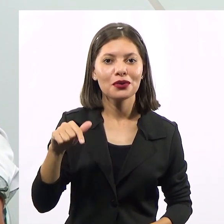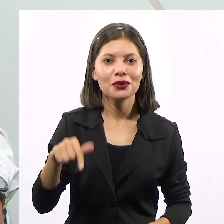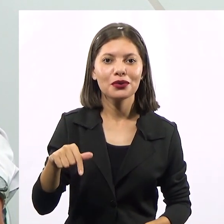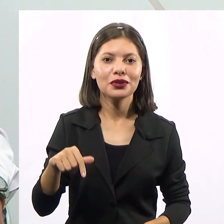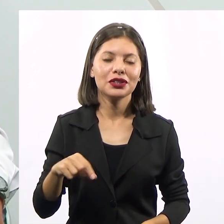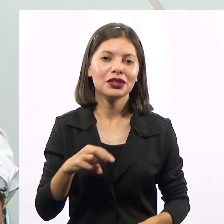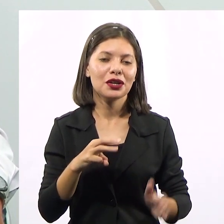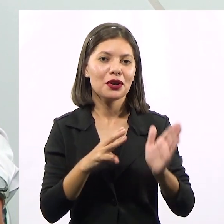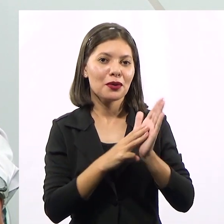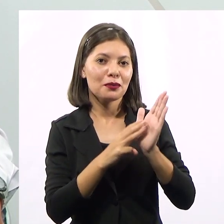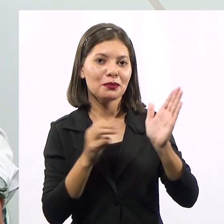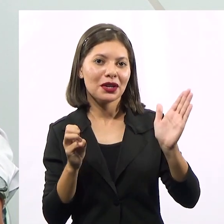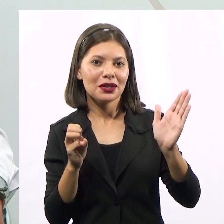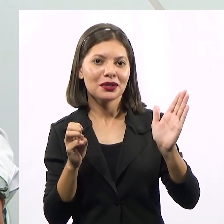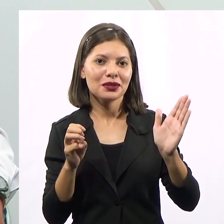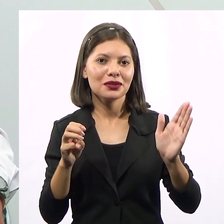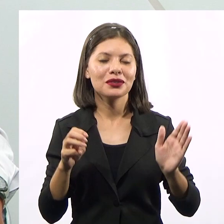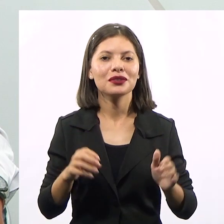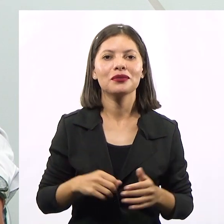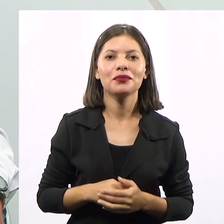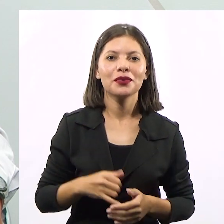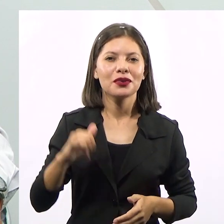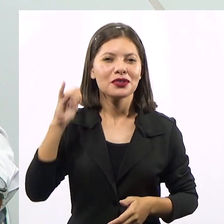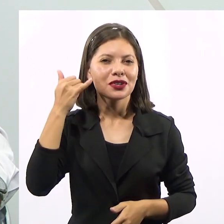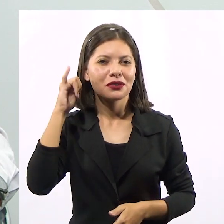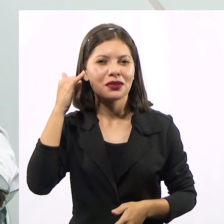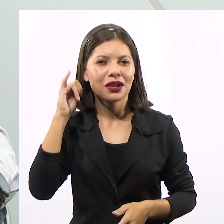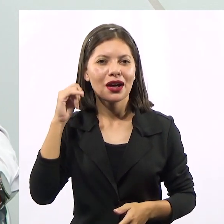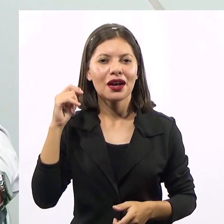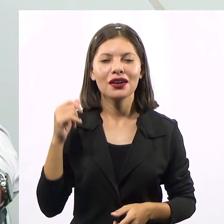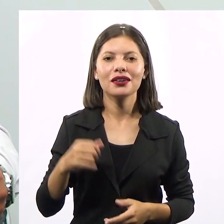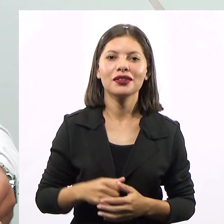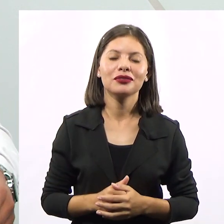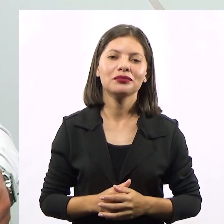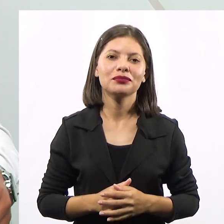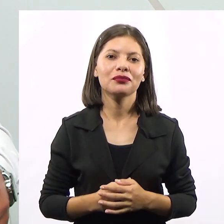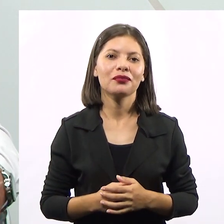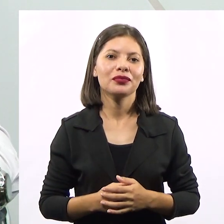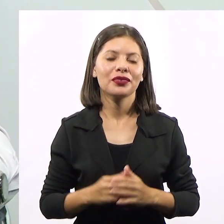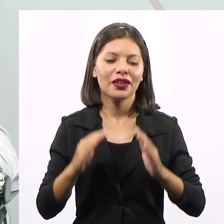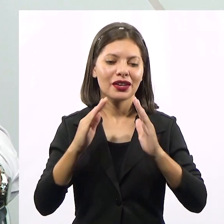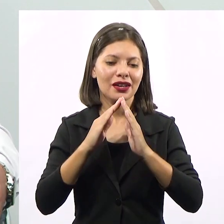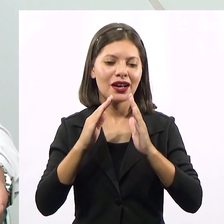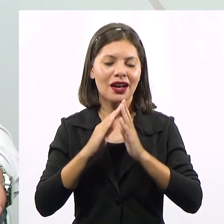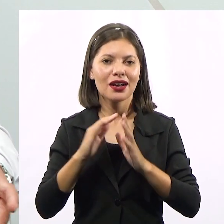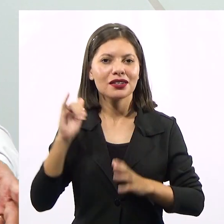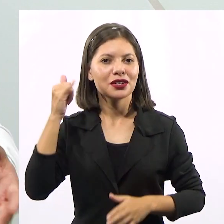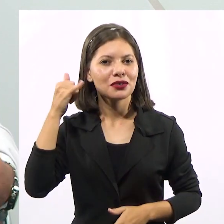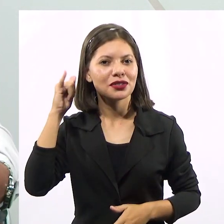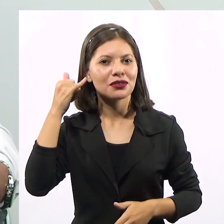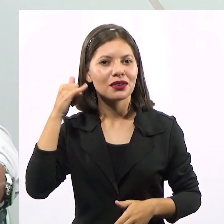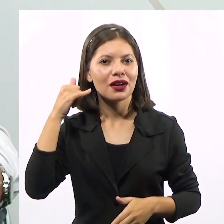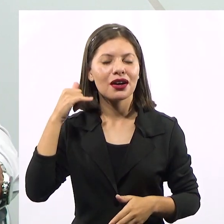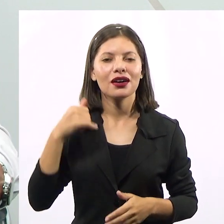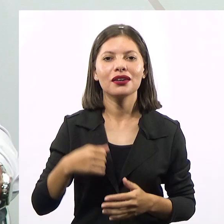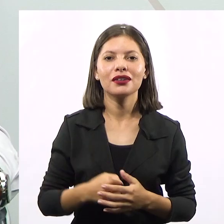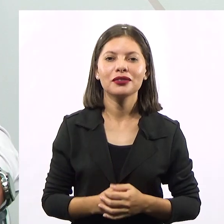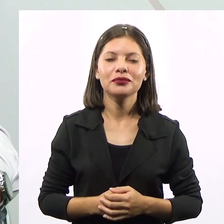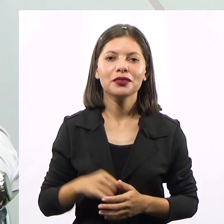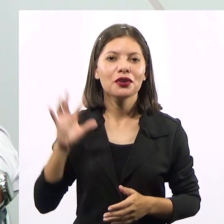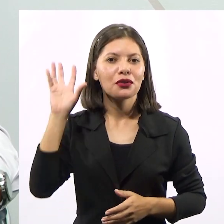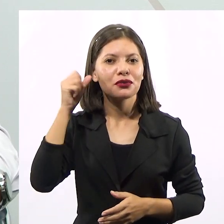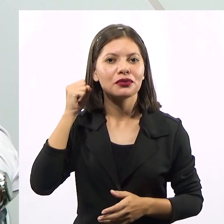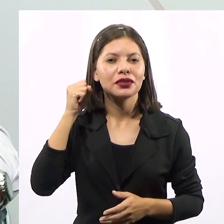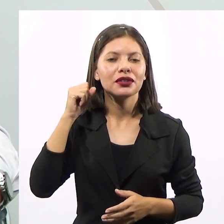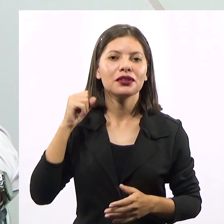escola, hoje a gente tem um método ou passeando com o celular, andando de ônibus, ou andando, né, tá dentro de casa com o celular, colocando